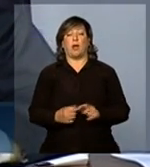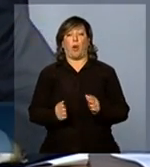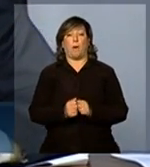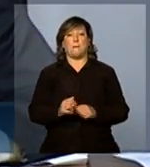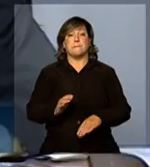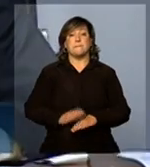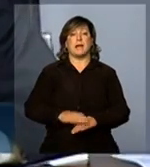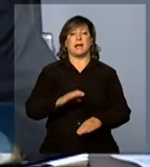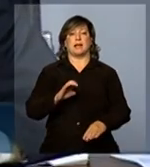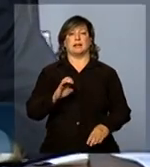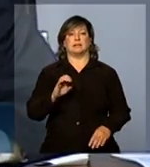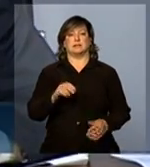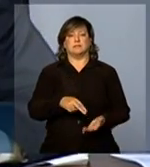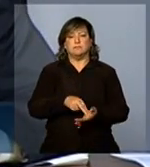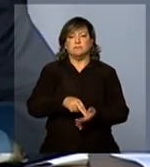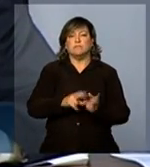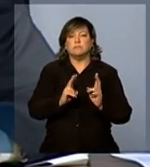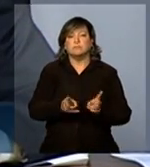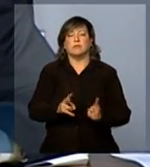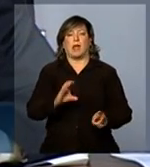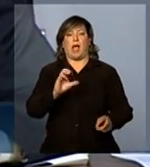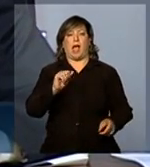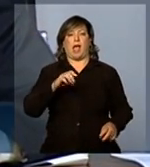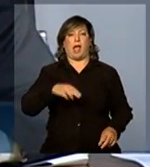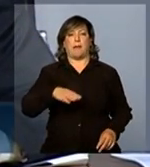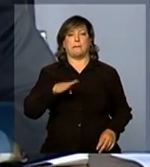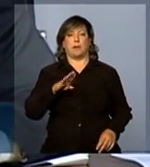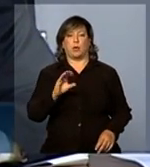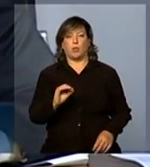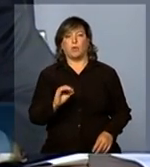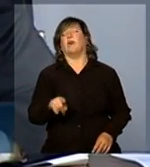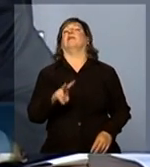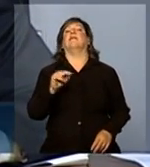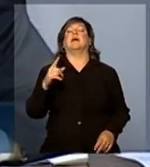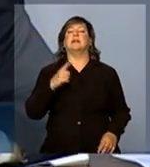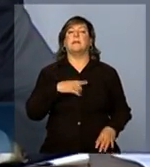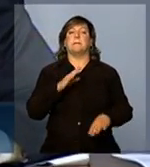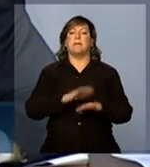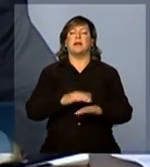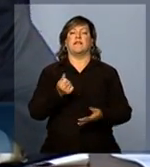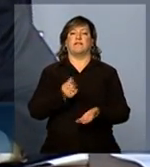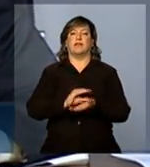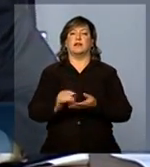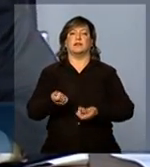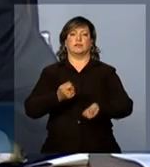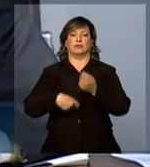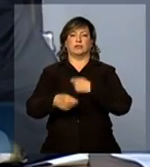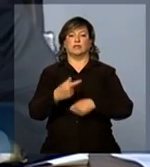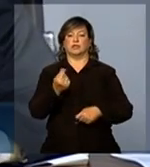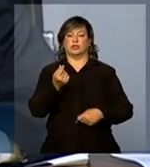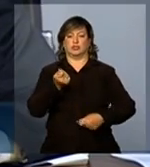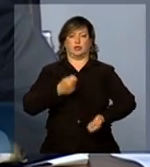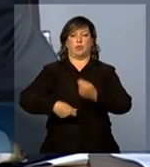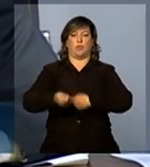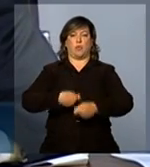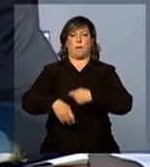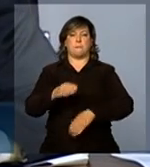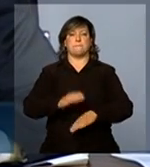estabilidade cambial, nós teremos mais investimentos, mais ingressos de capitais.